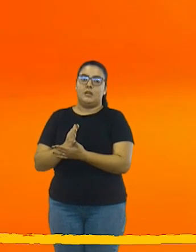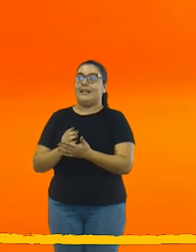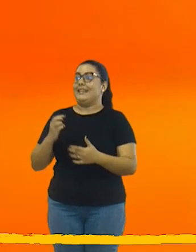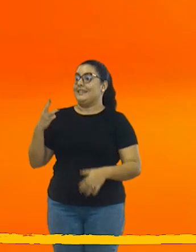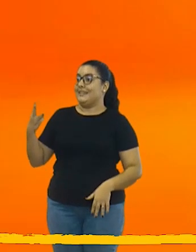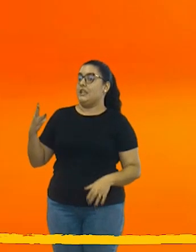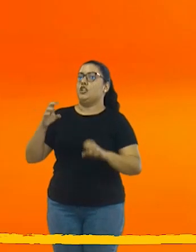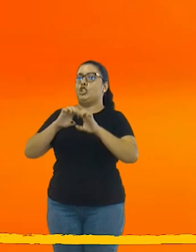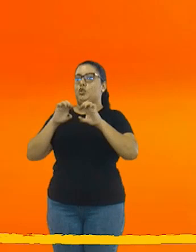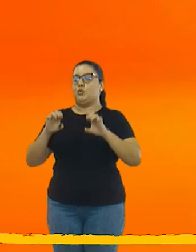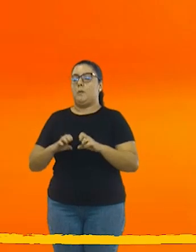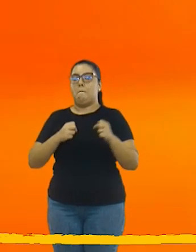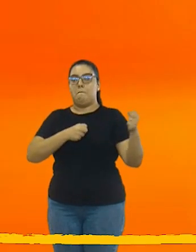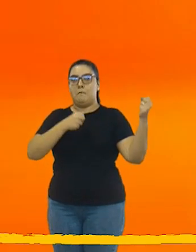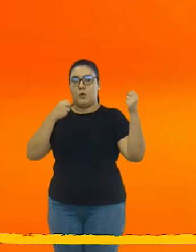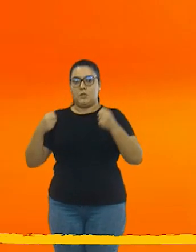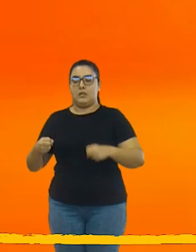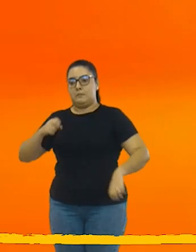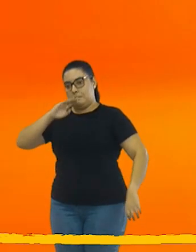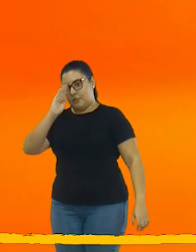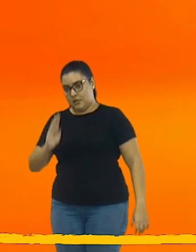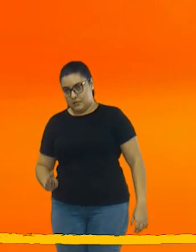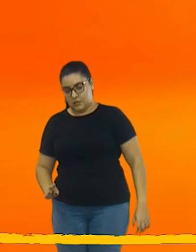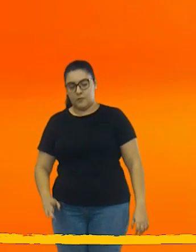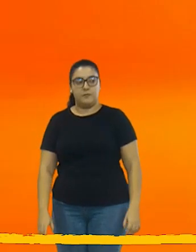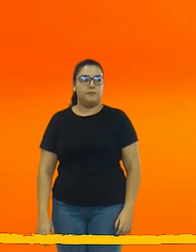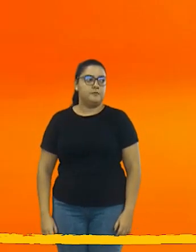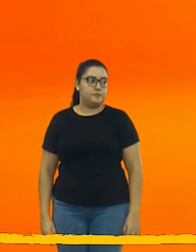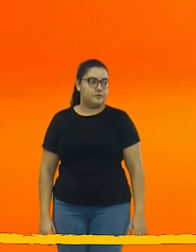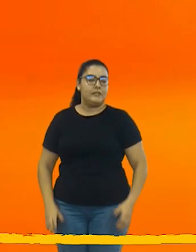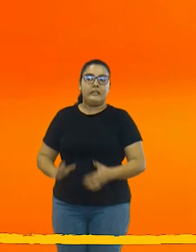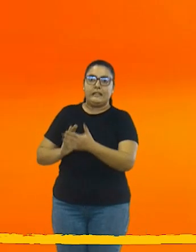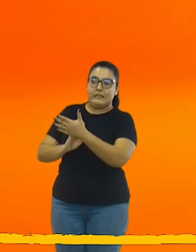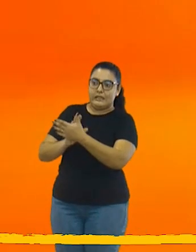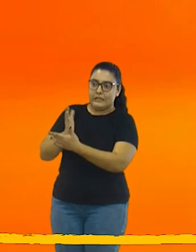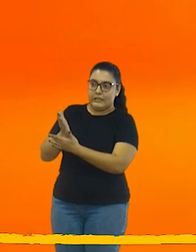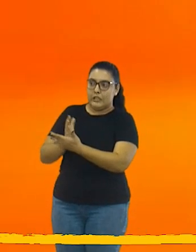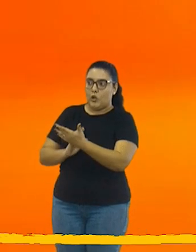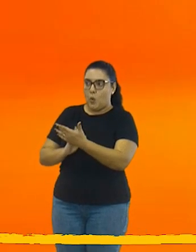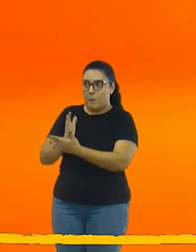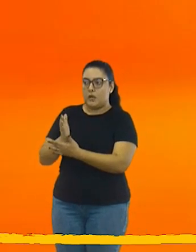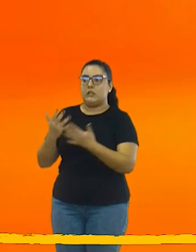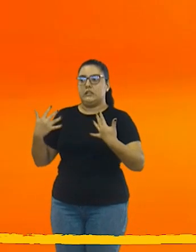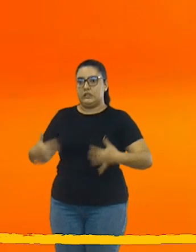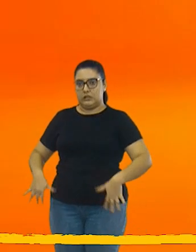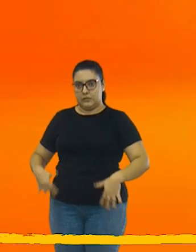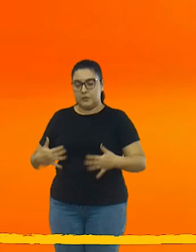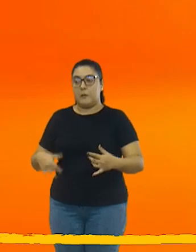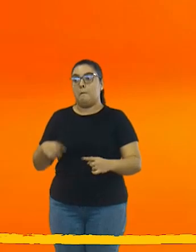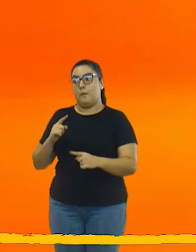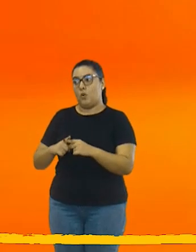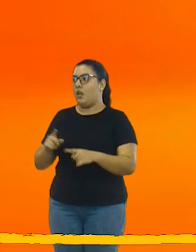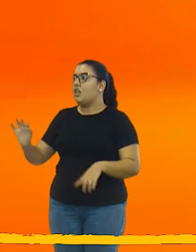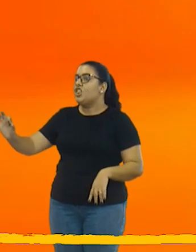estruturas de poder do Brasil agrário. Incomodava o latifúndio,